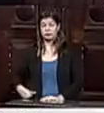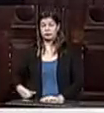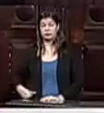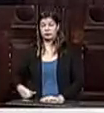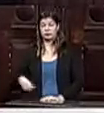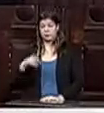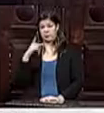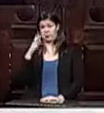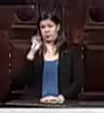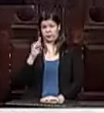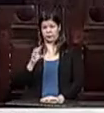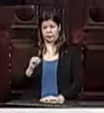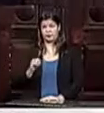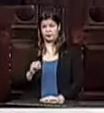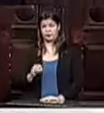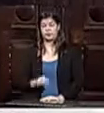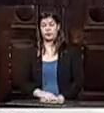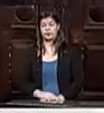Pezão